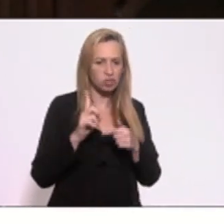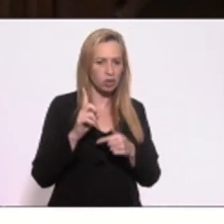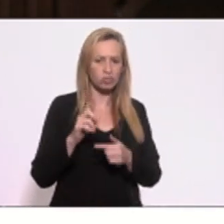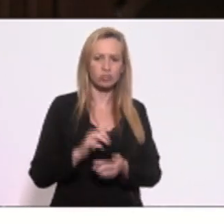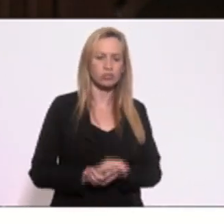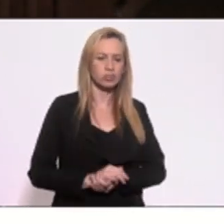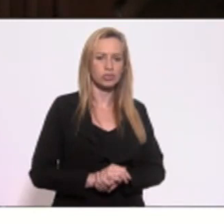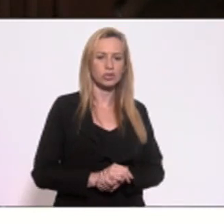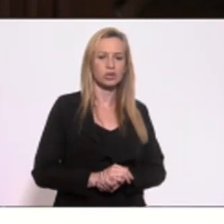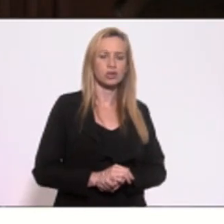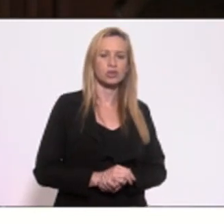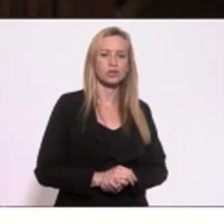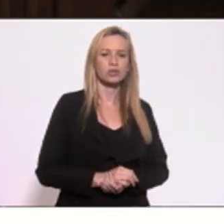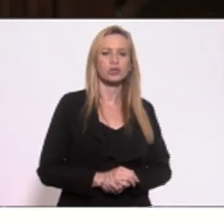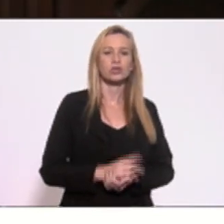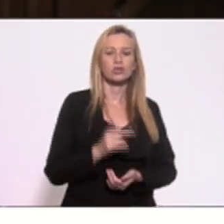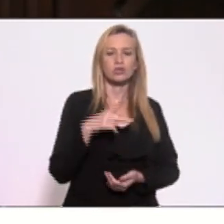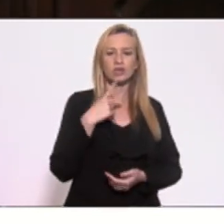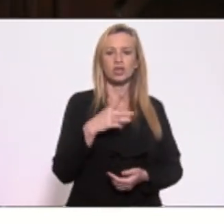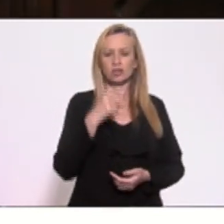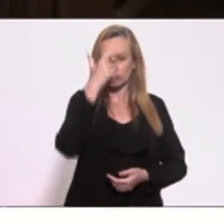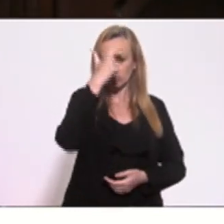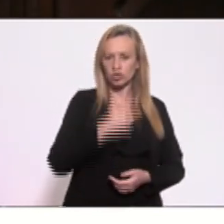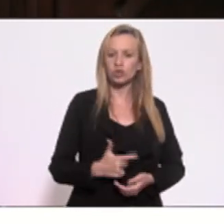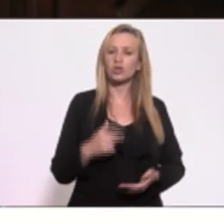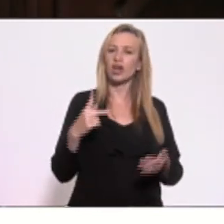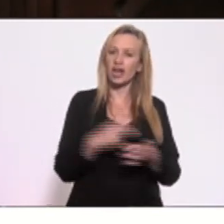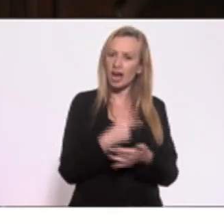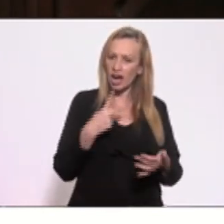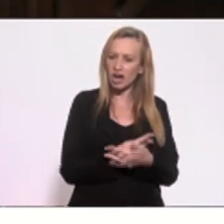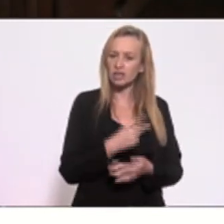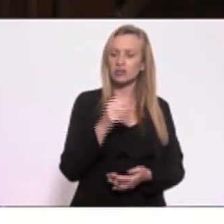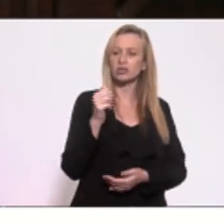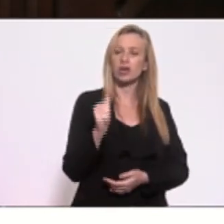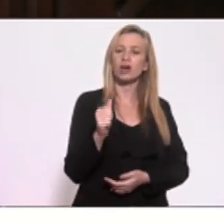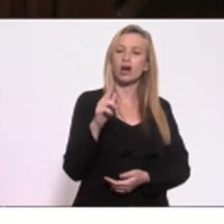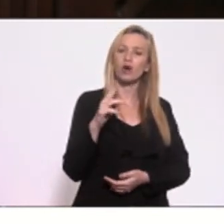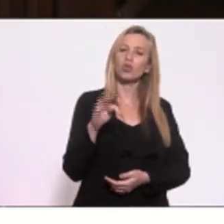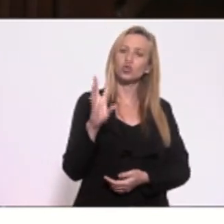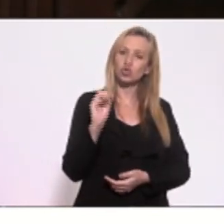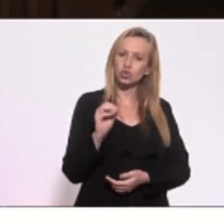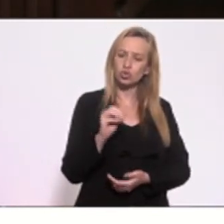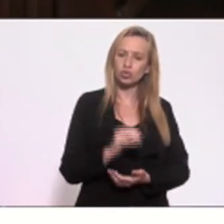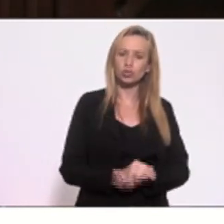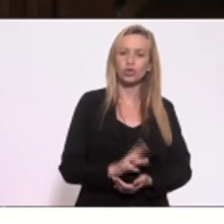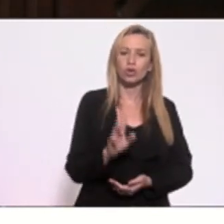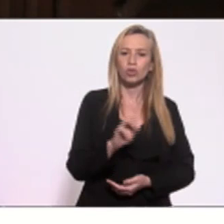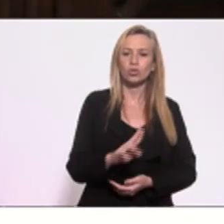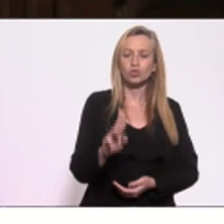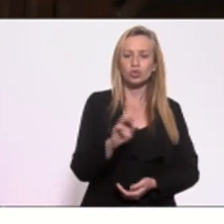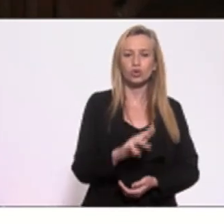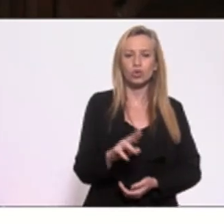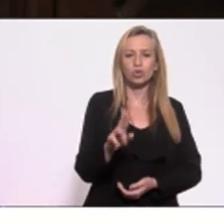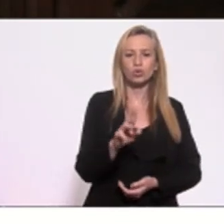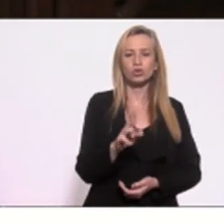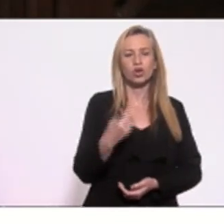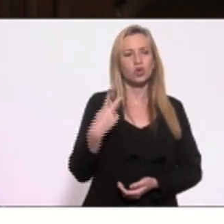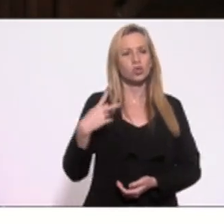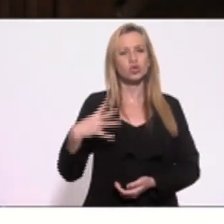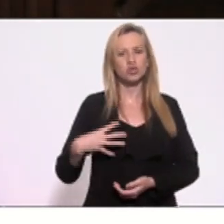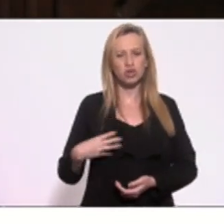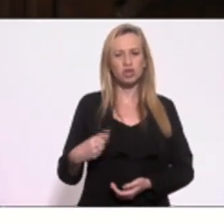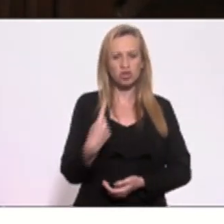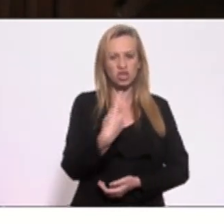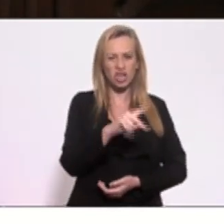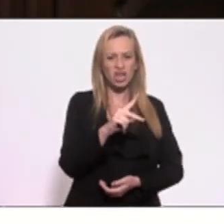debate, ressaltando a postura covarde desse senhor Augusto Nunes, que usou, inclusive, os filhos do Glenn e